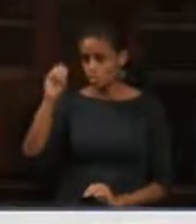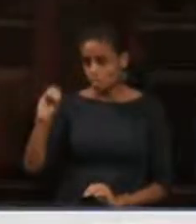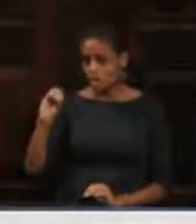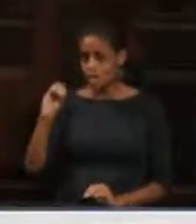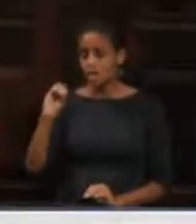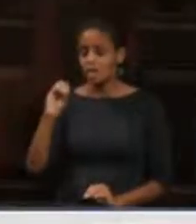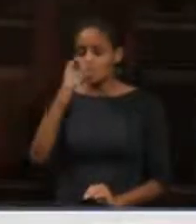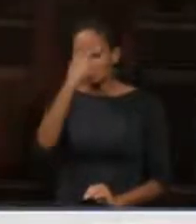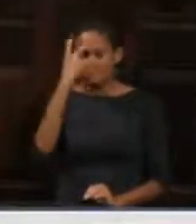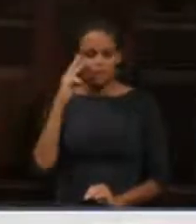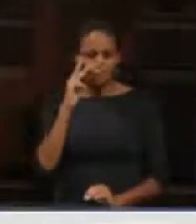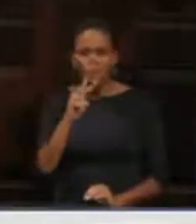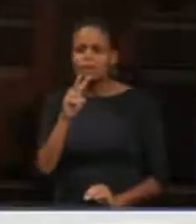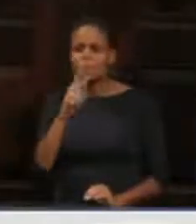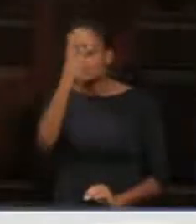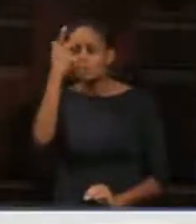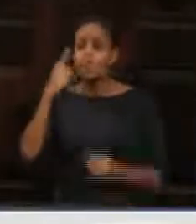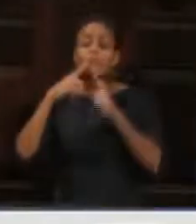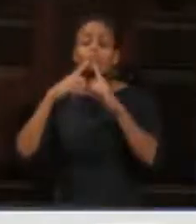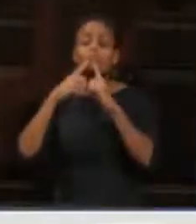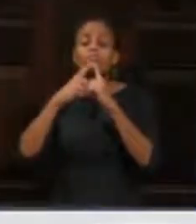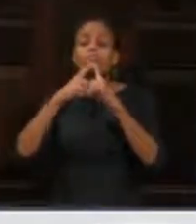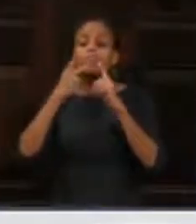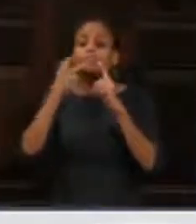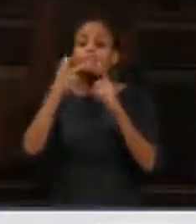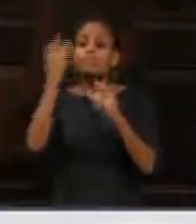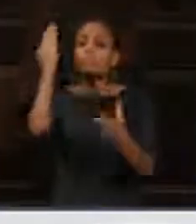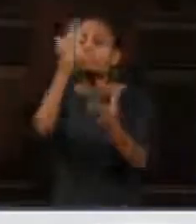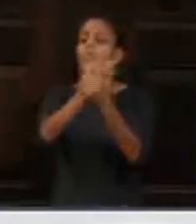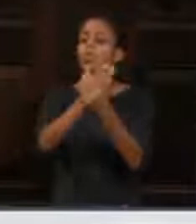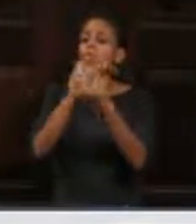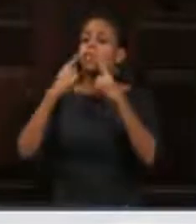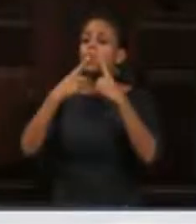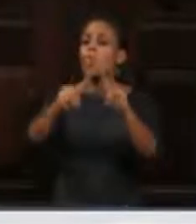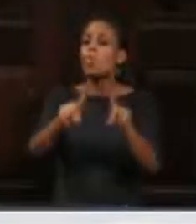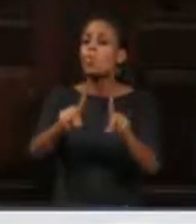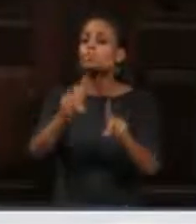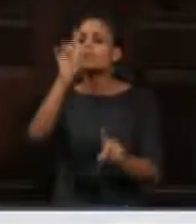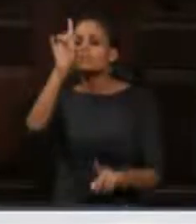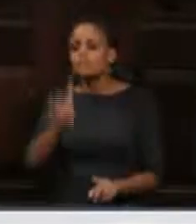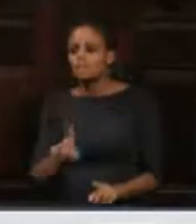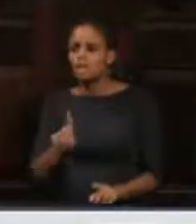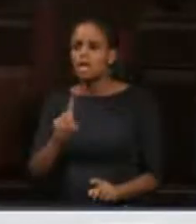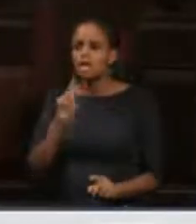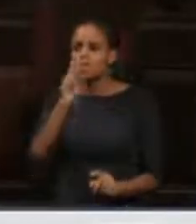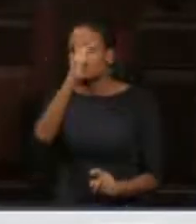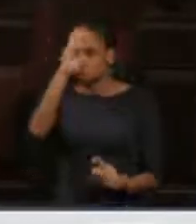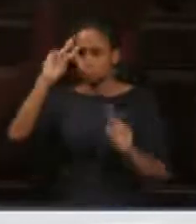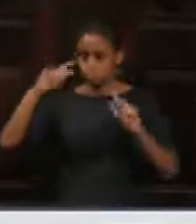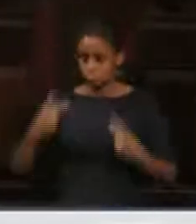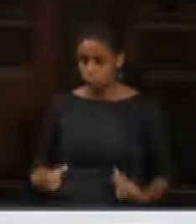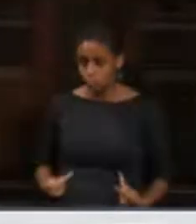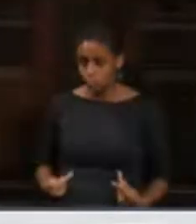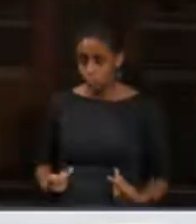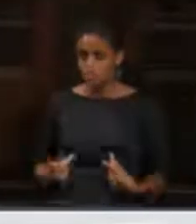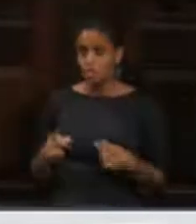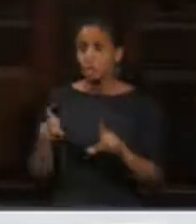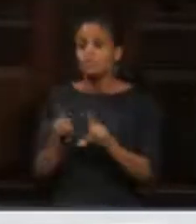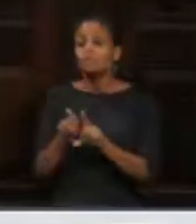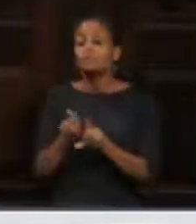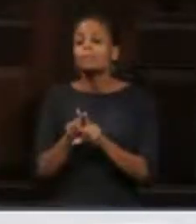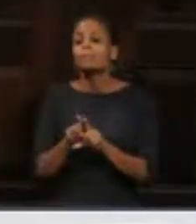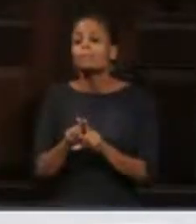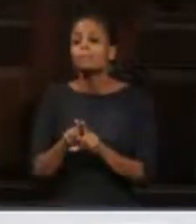ligações que recebem contra a violência das mulheres, contra os direitos humanos. E nesse momento, no meu gabinete, se